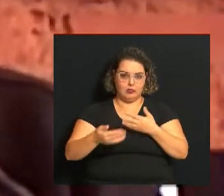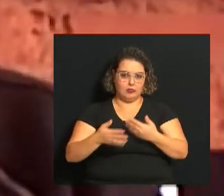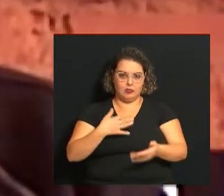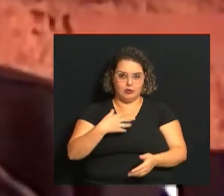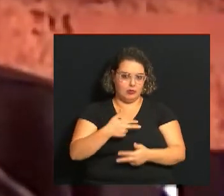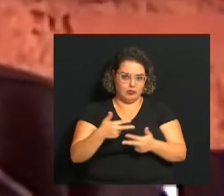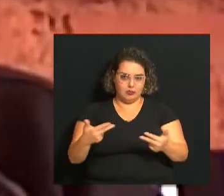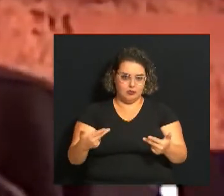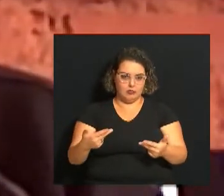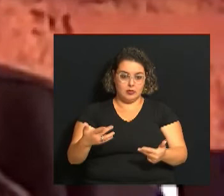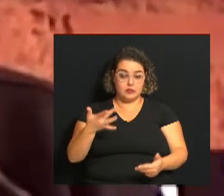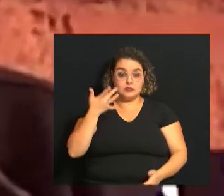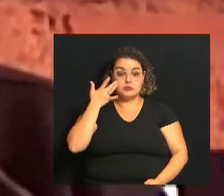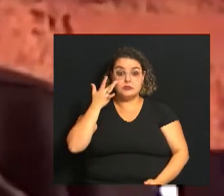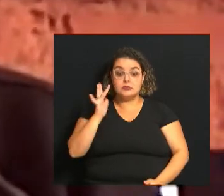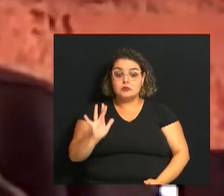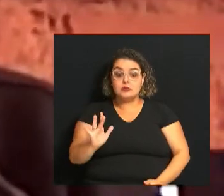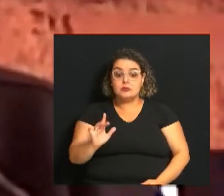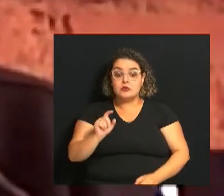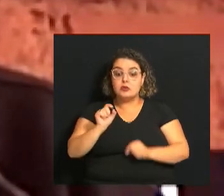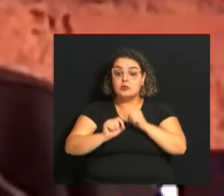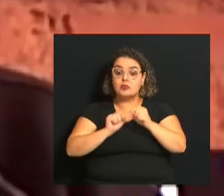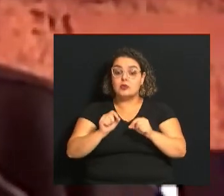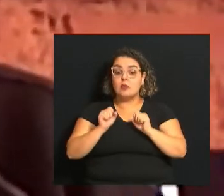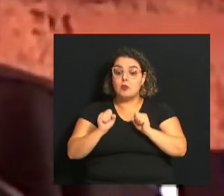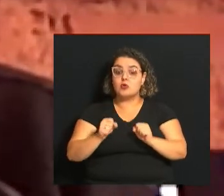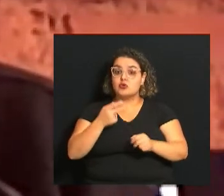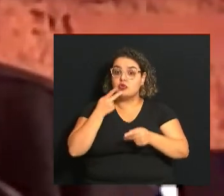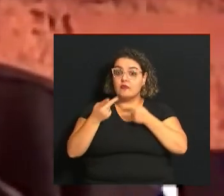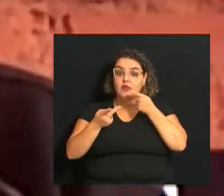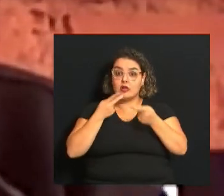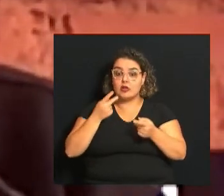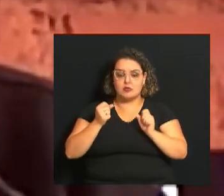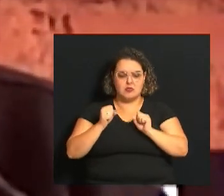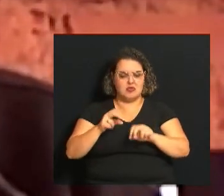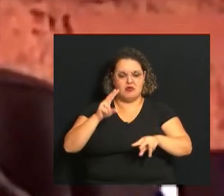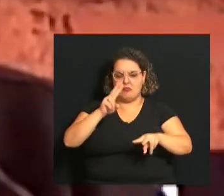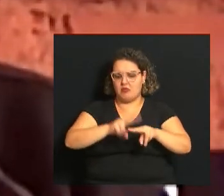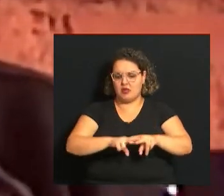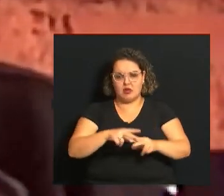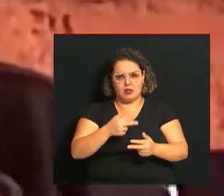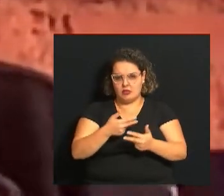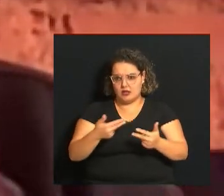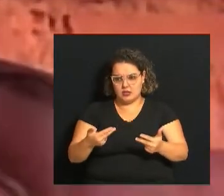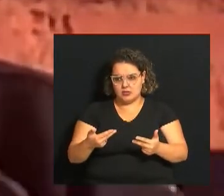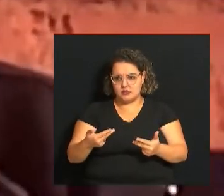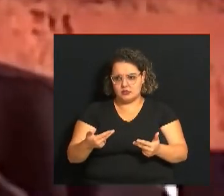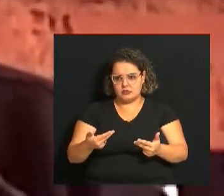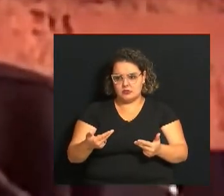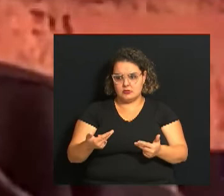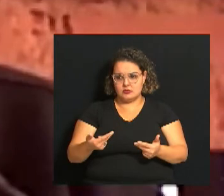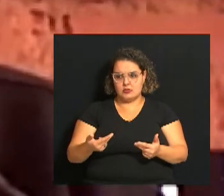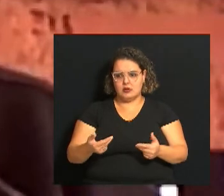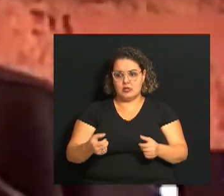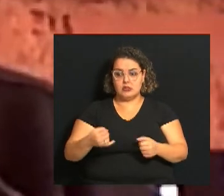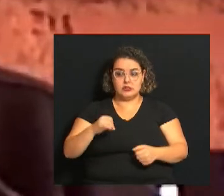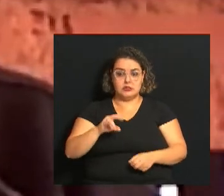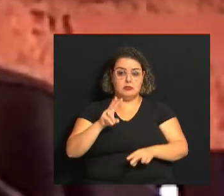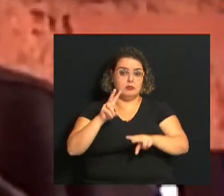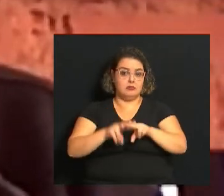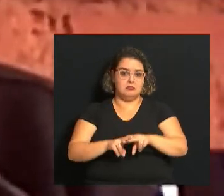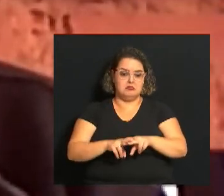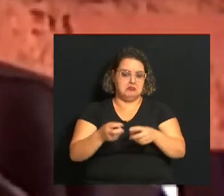nem sabia o que você podia falar ou não, estava sujeito a ser preso ou algo assim, e mesmo se podia ser preso sem explicação